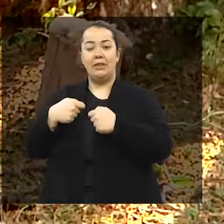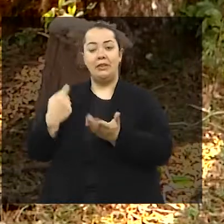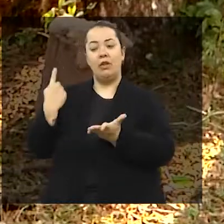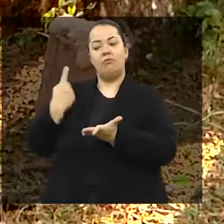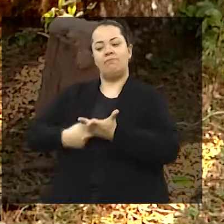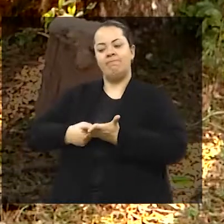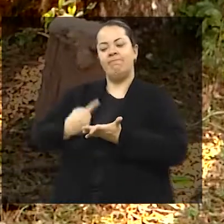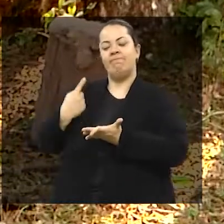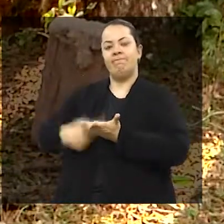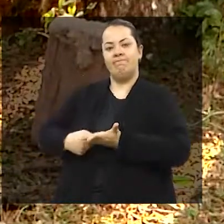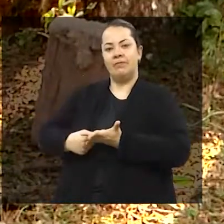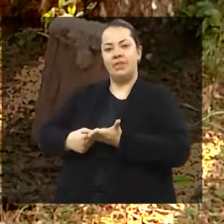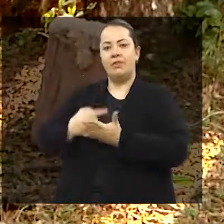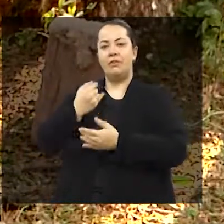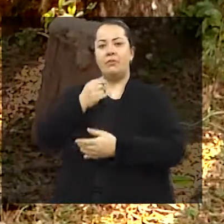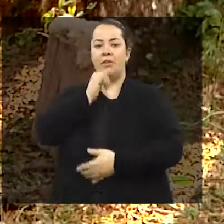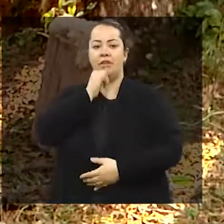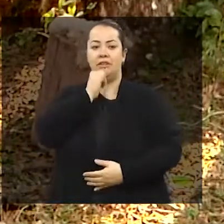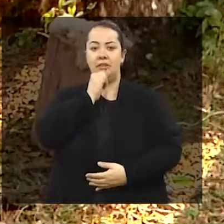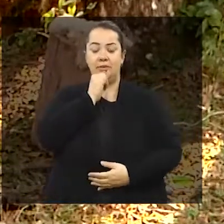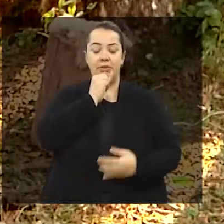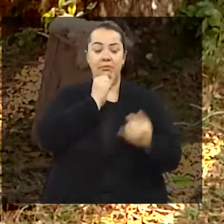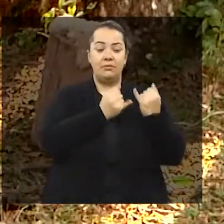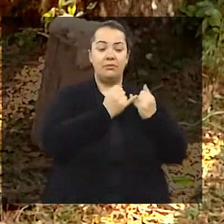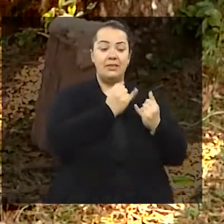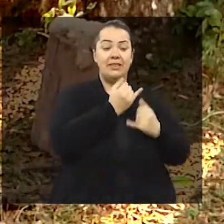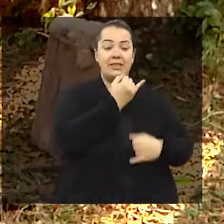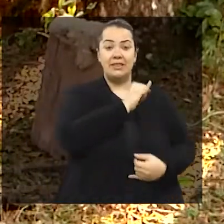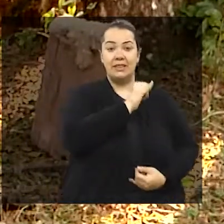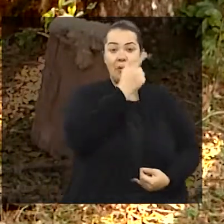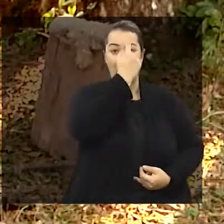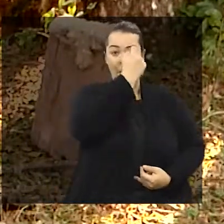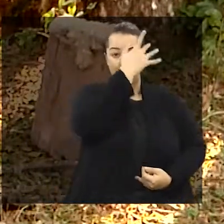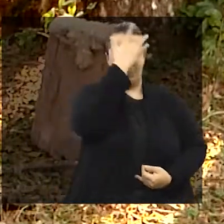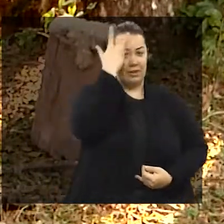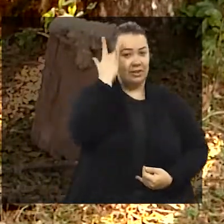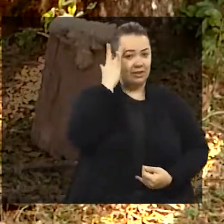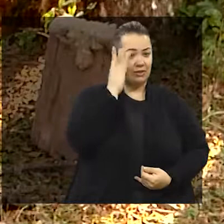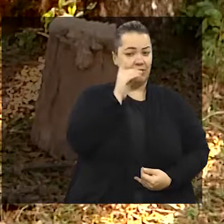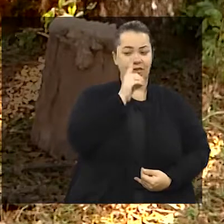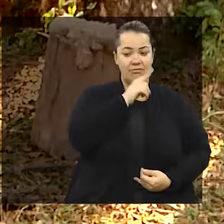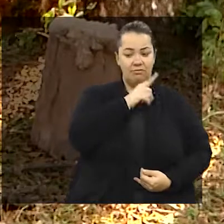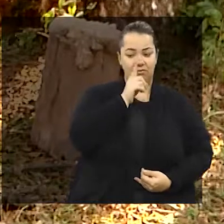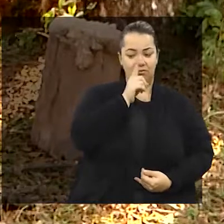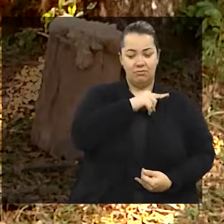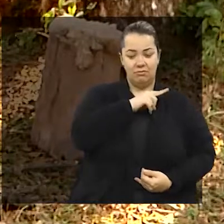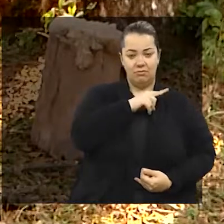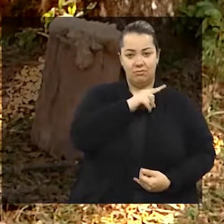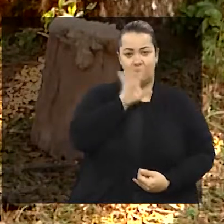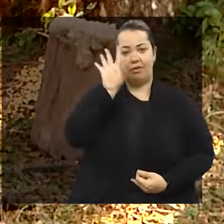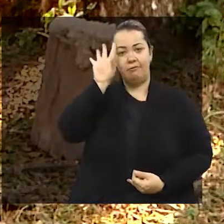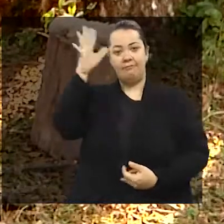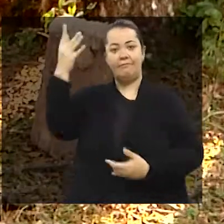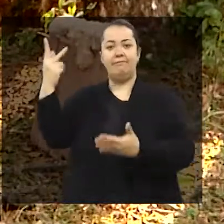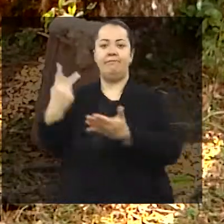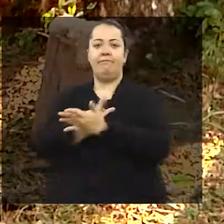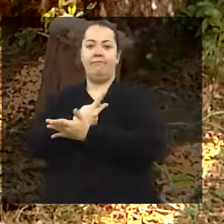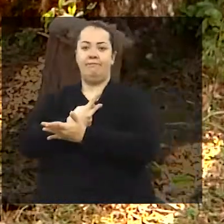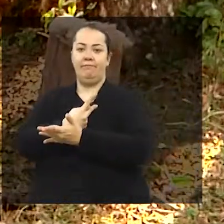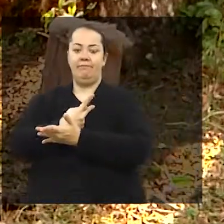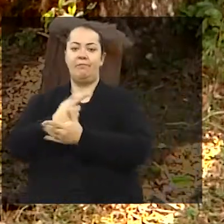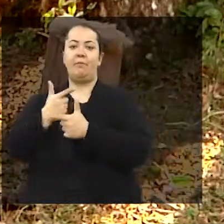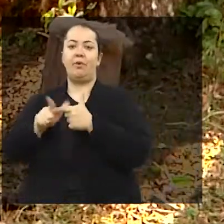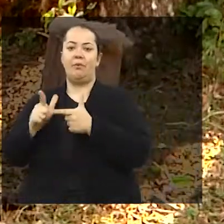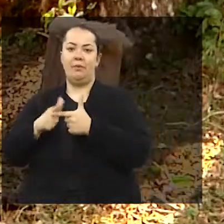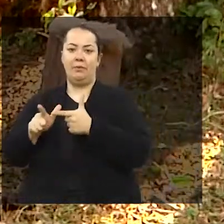farroupilha os festejos farroupilha fossem o acampamento farroupilha não o acampamento farroupilha é mais um